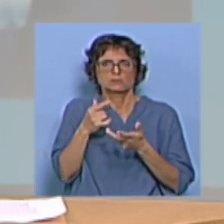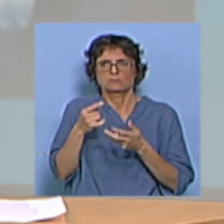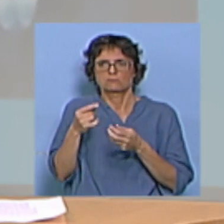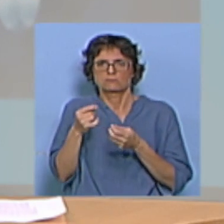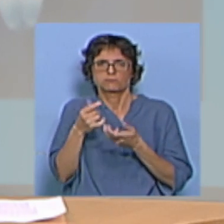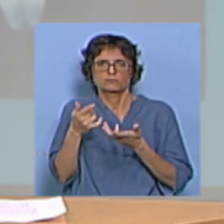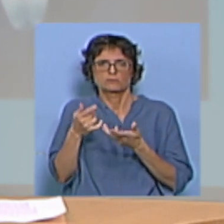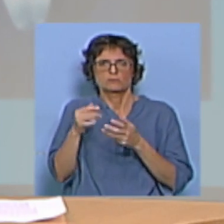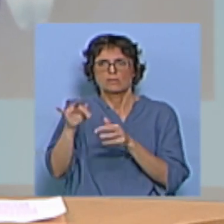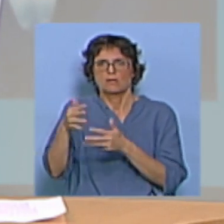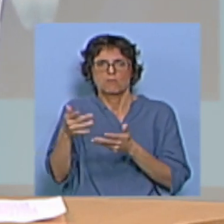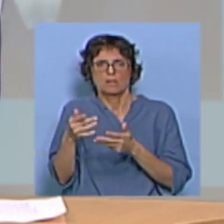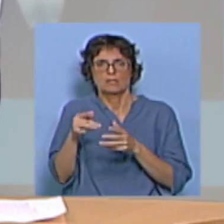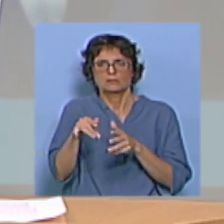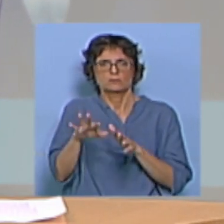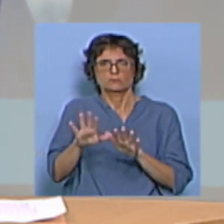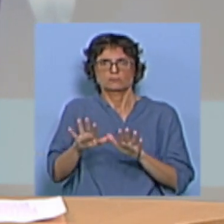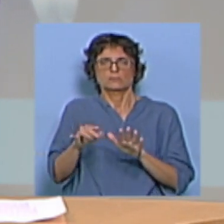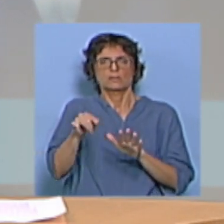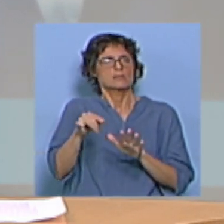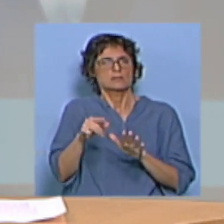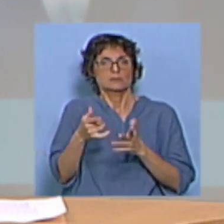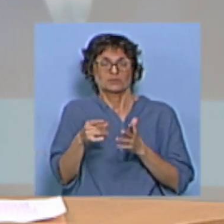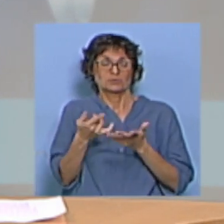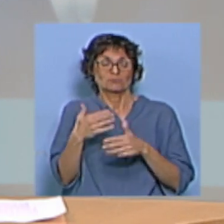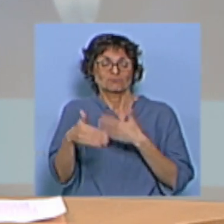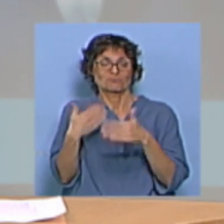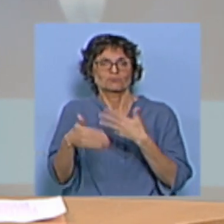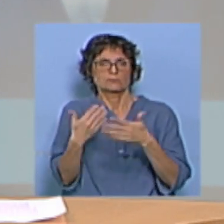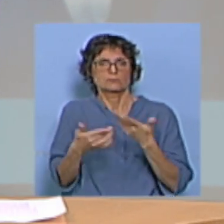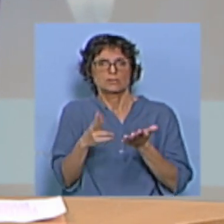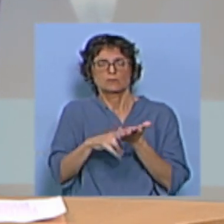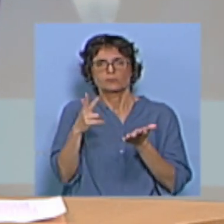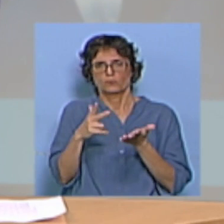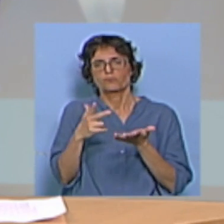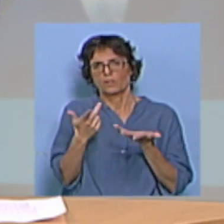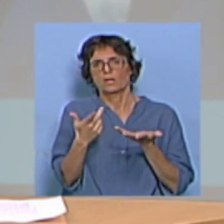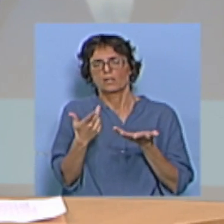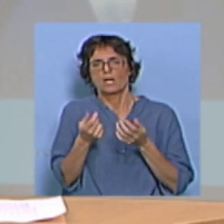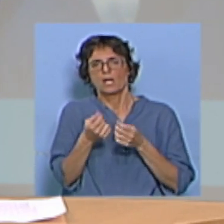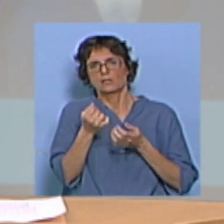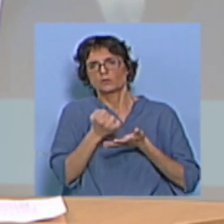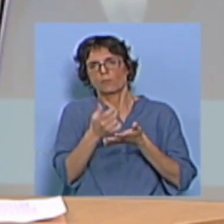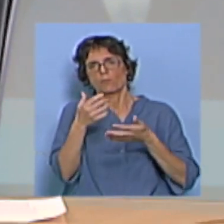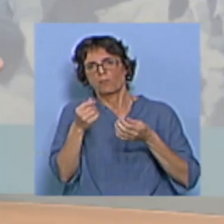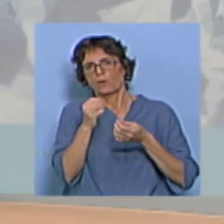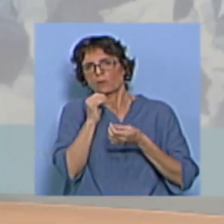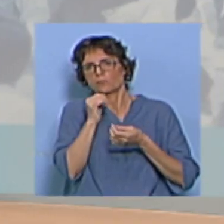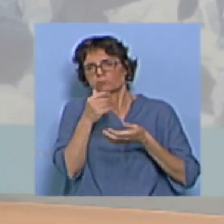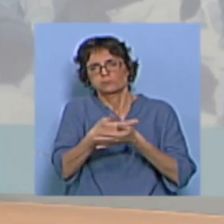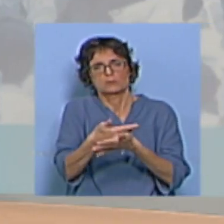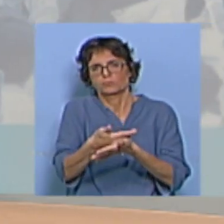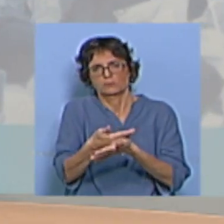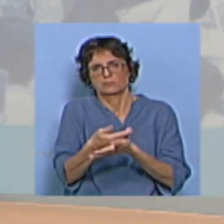em relação a que esse processo da legalização da eutanásia continue, que está também bem descrito no documento. É paradoxal